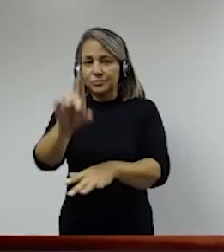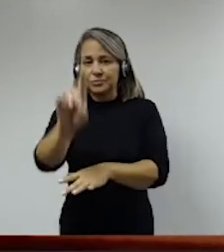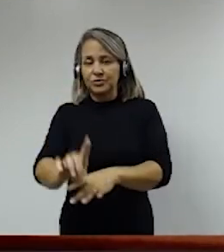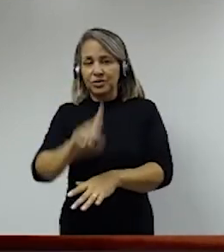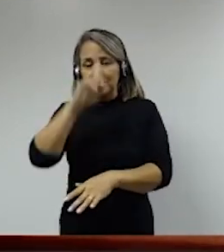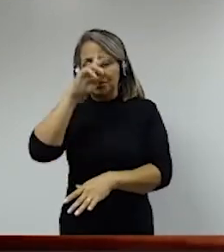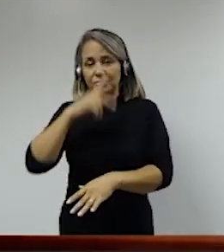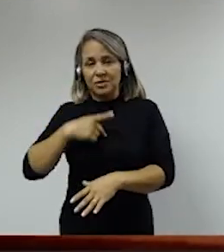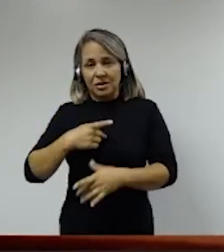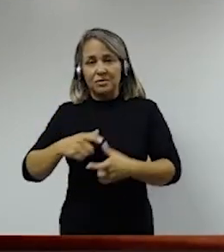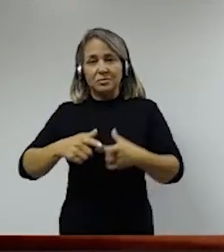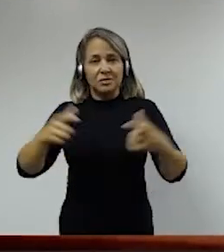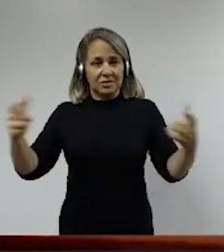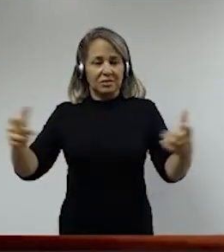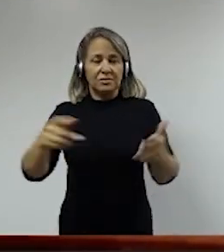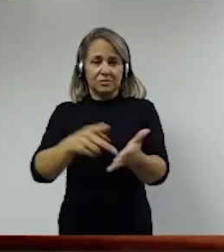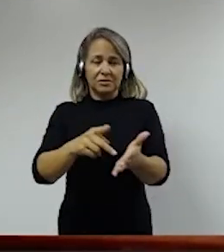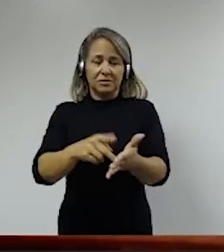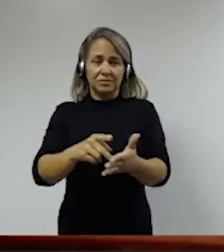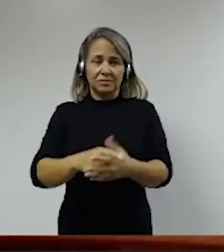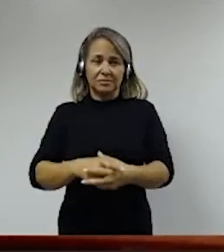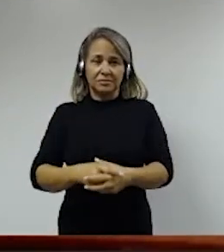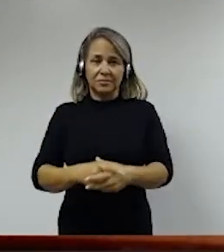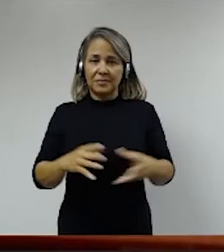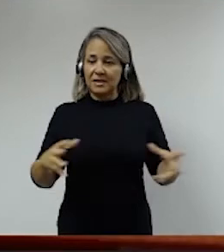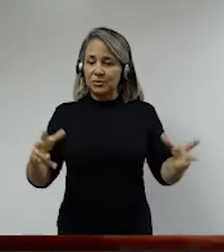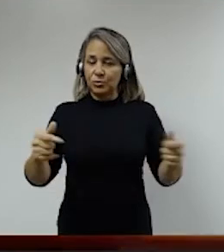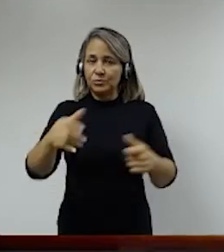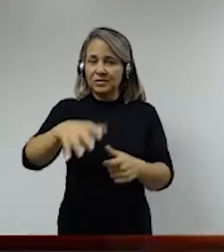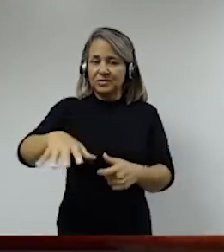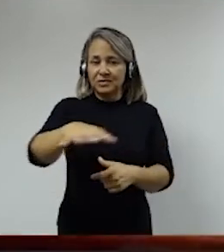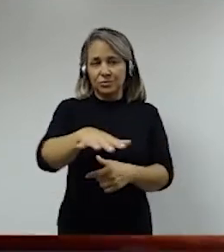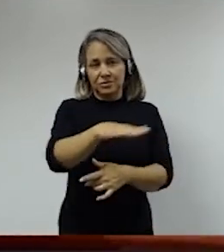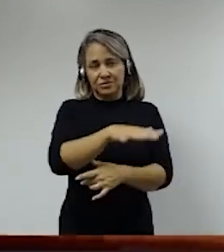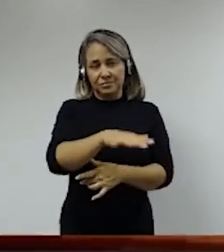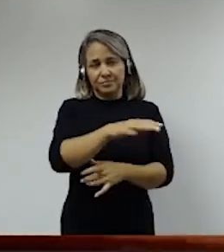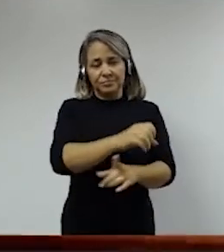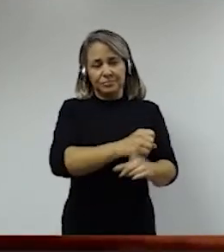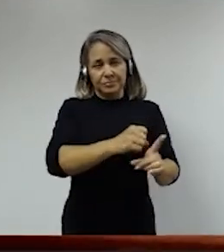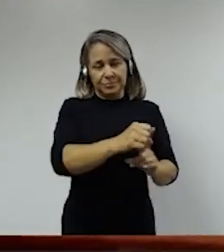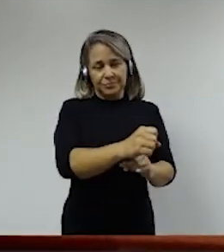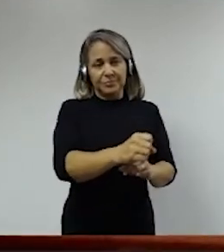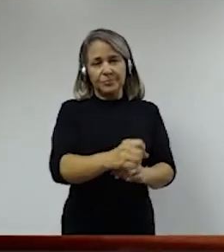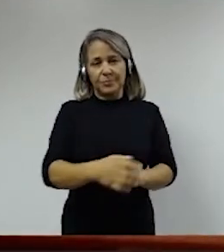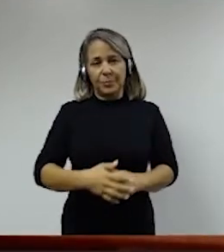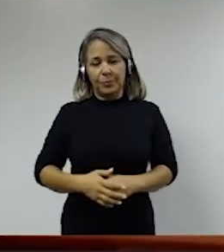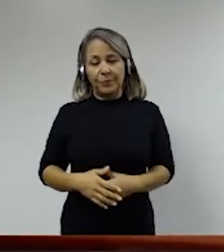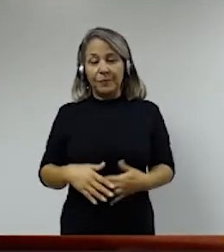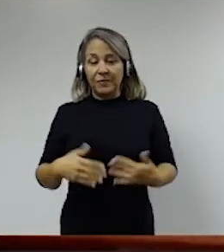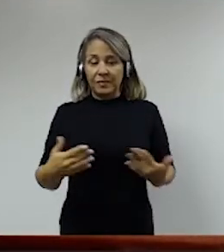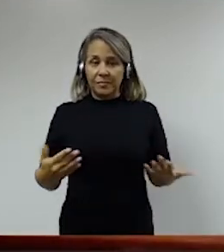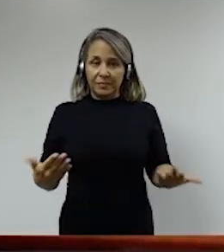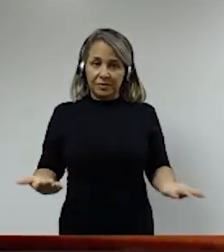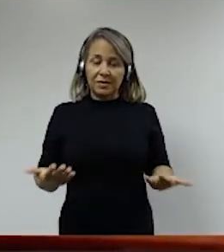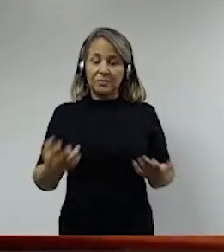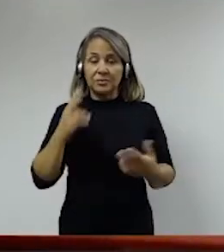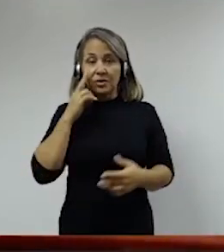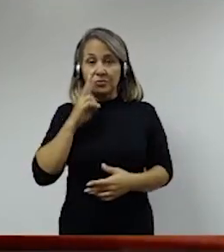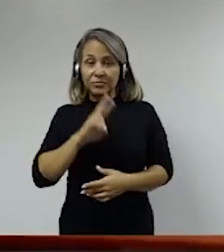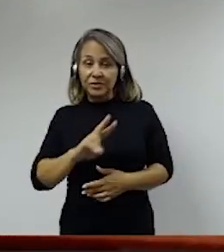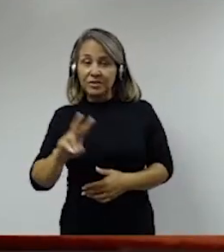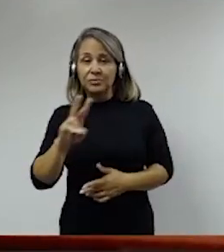é muito grande em todos os setores. Então, enfim, eu vejo com